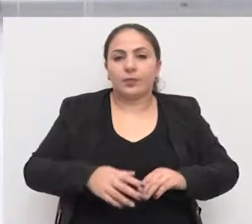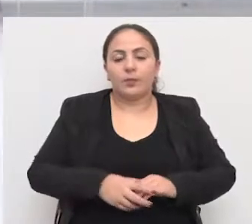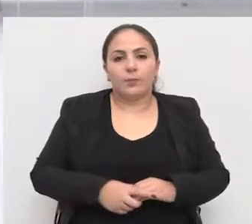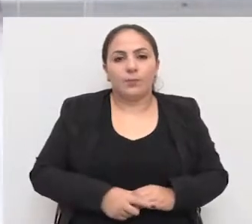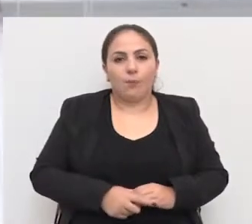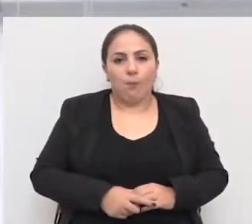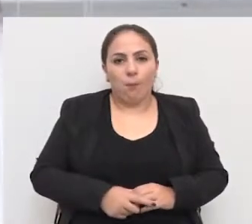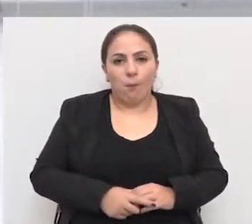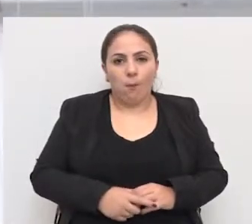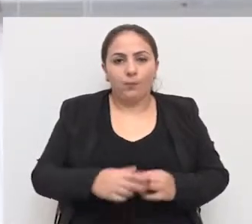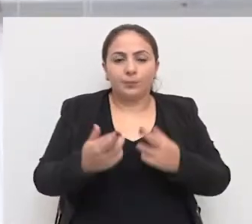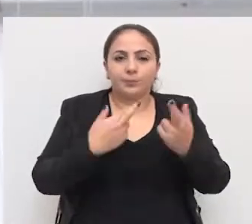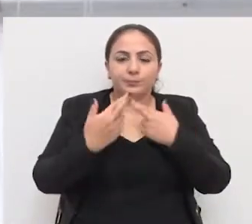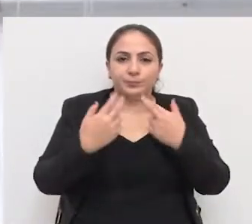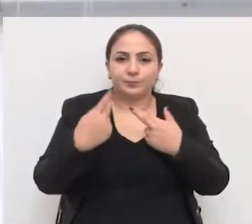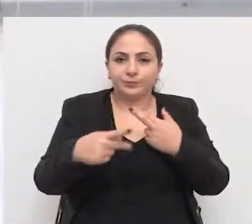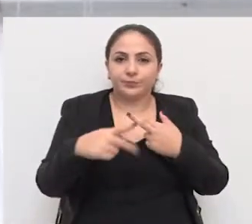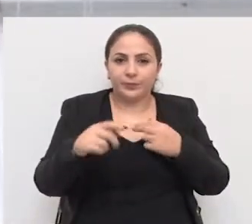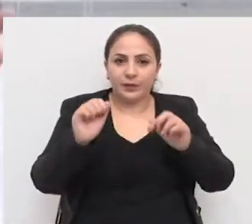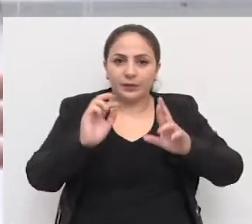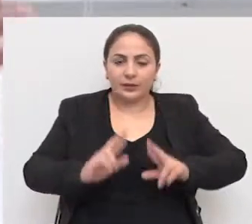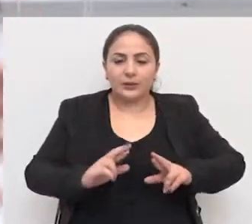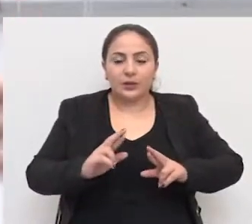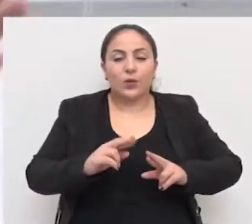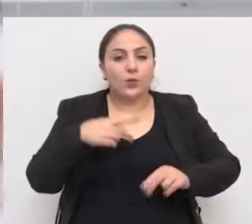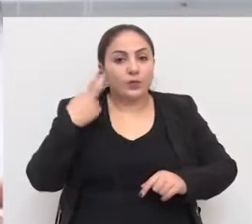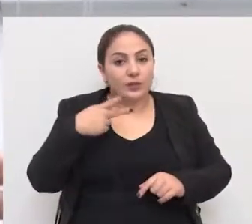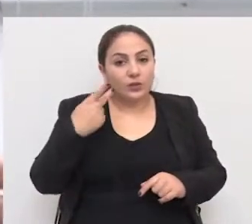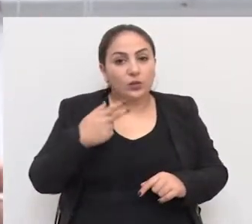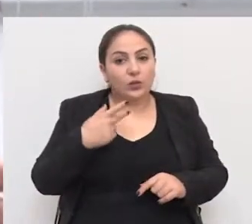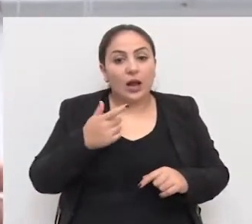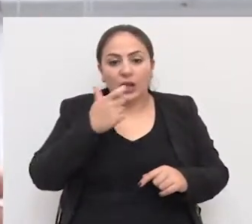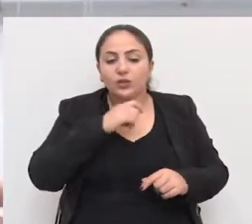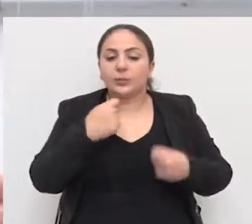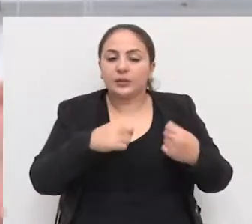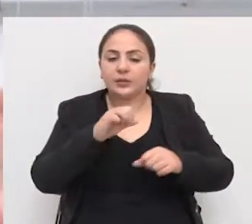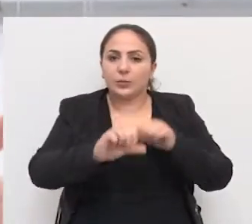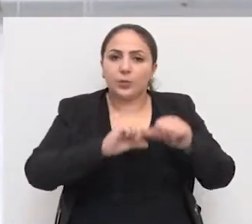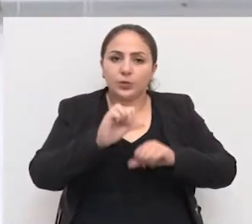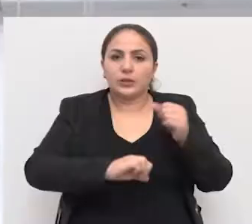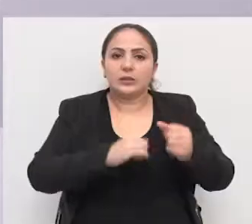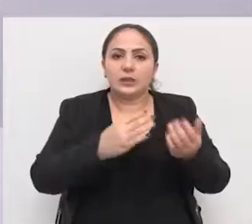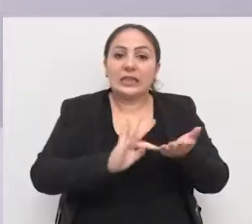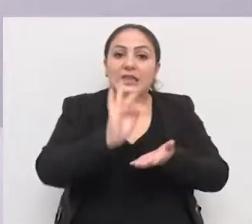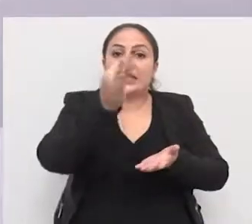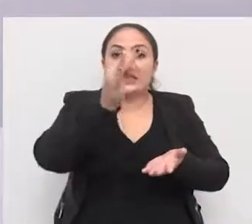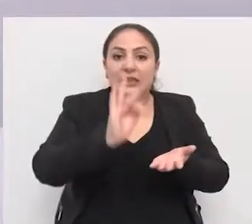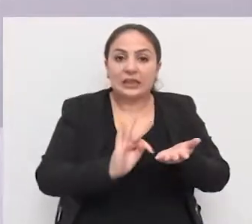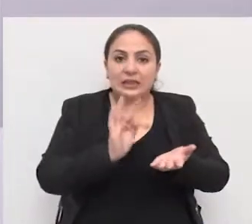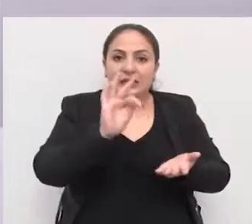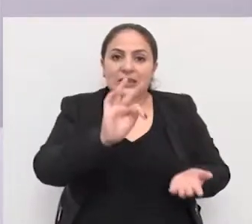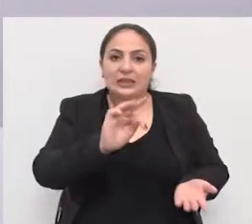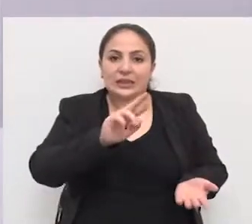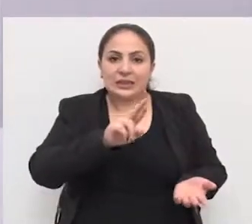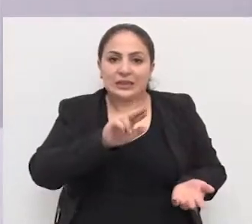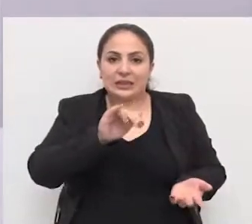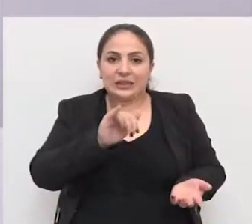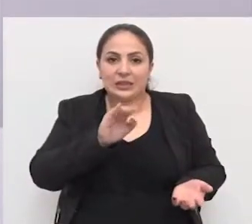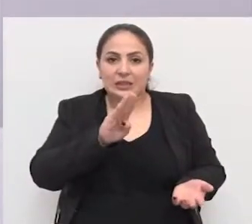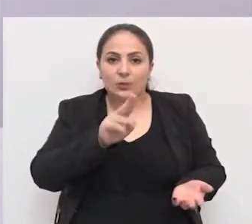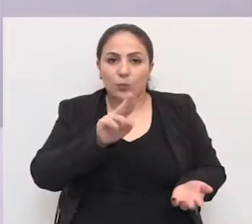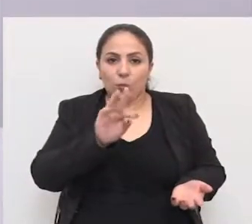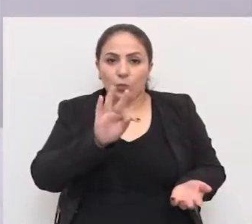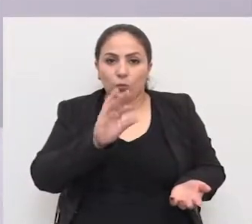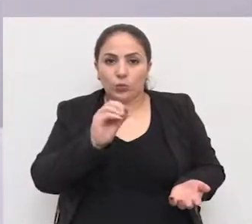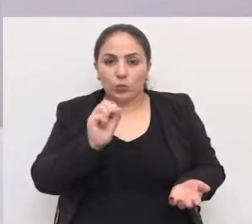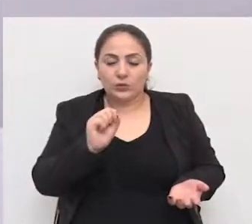Em reação a este cenário, o vereador defende uma reforma tributária no país. é uma palhaçada o que acontece, ainda mais